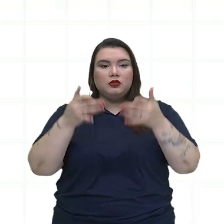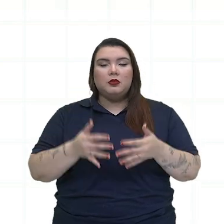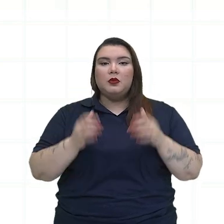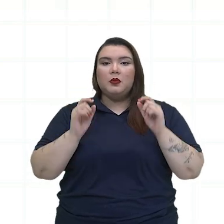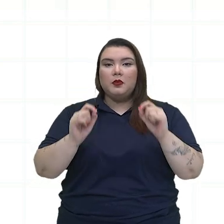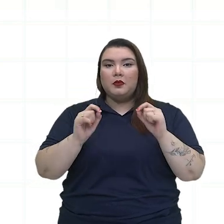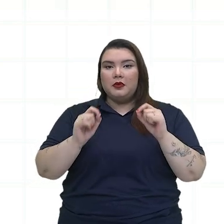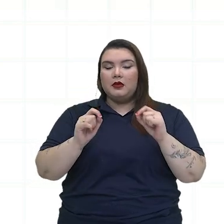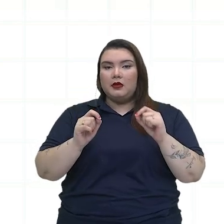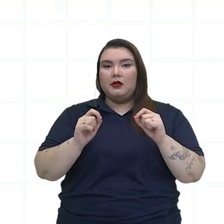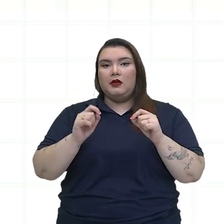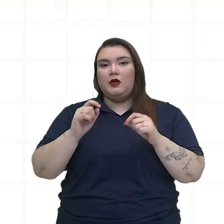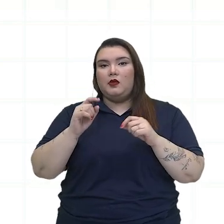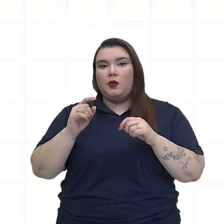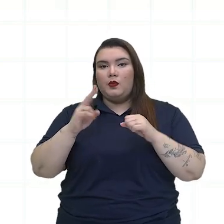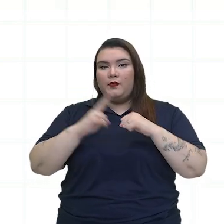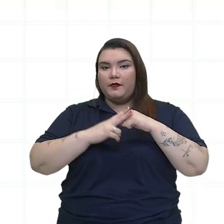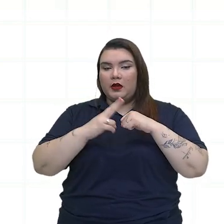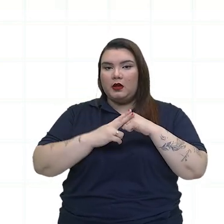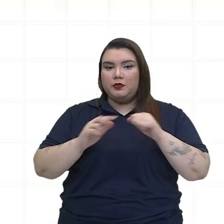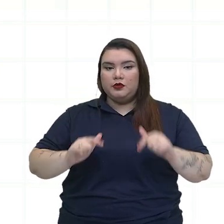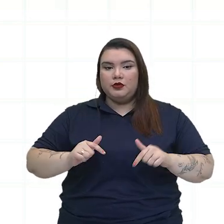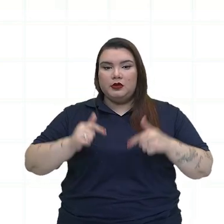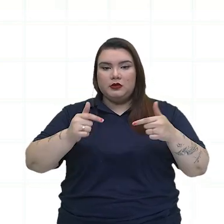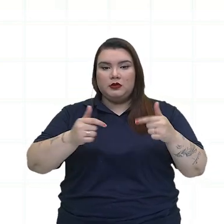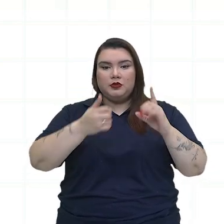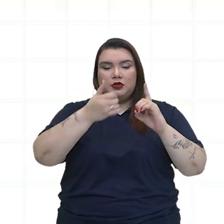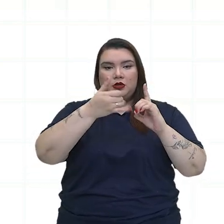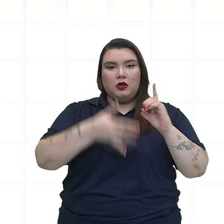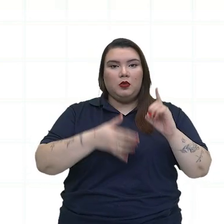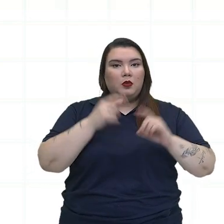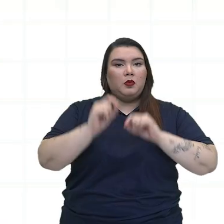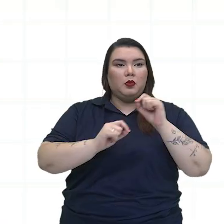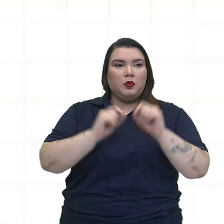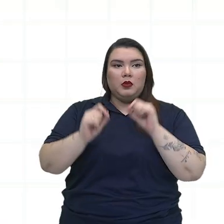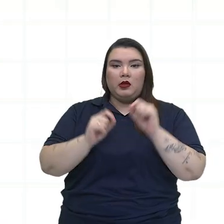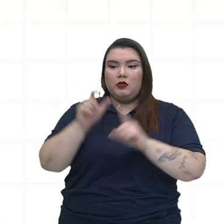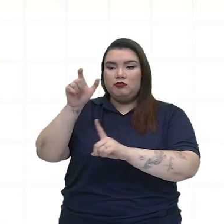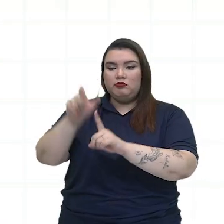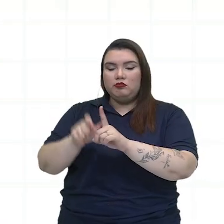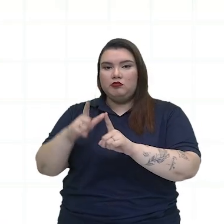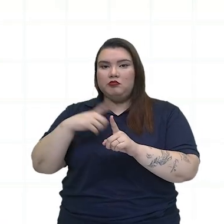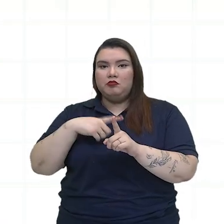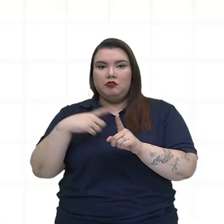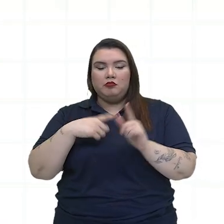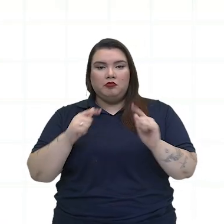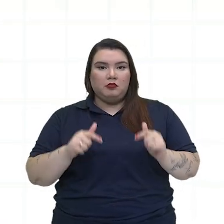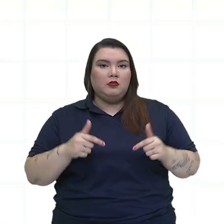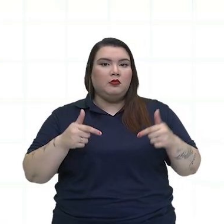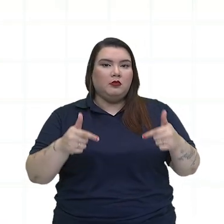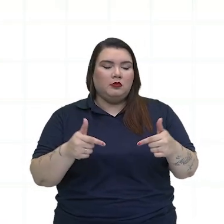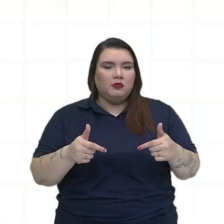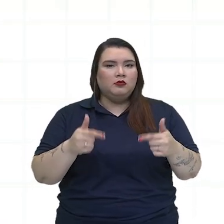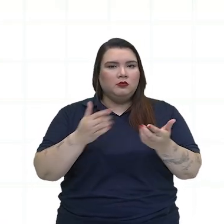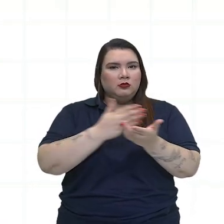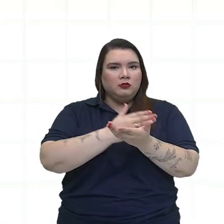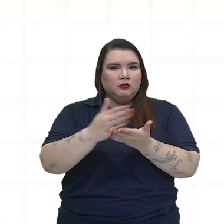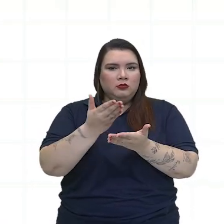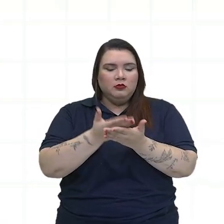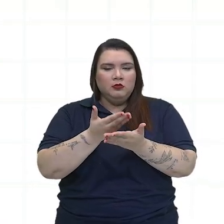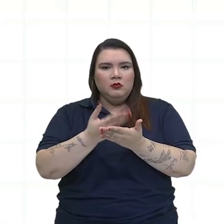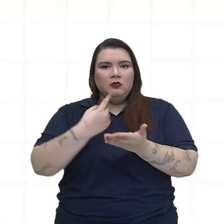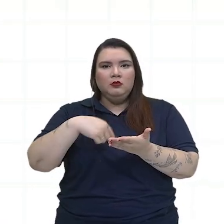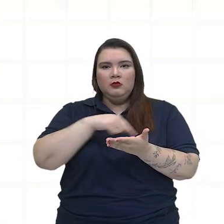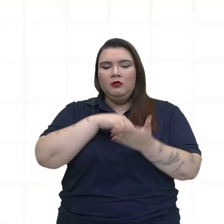de ação descreve o que o sujeito está fazendo. Logo no começo da aula, nós vimos que